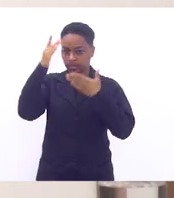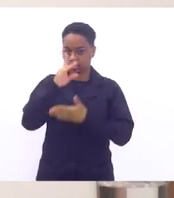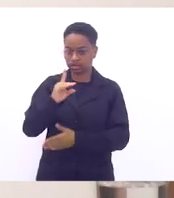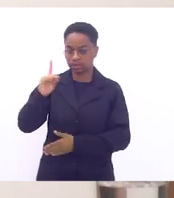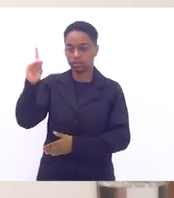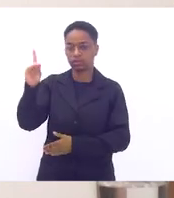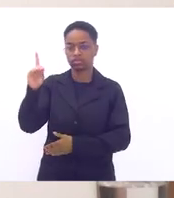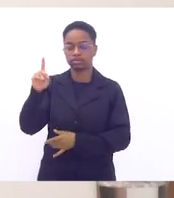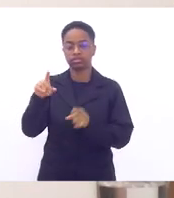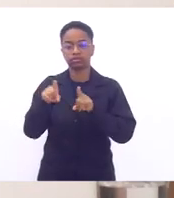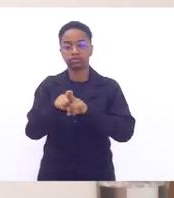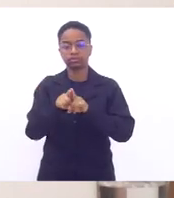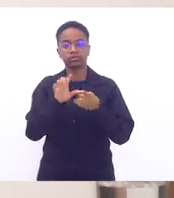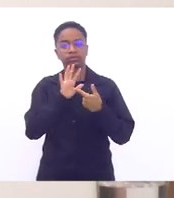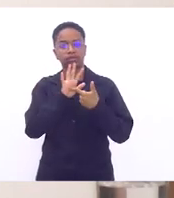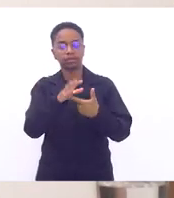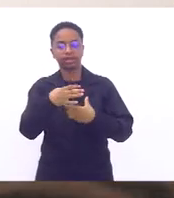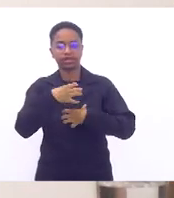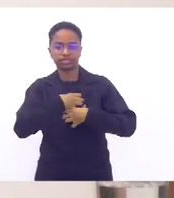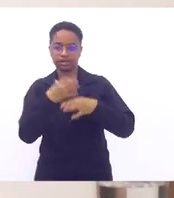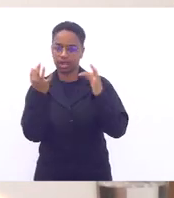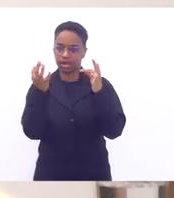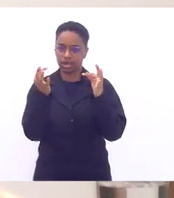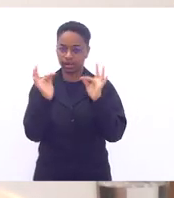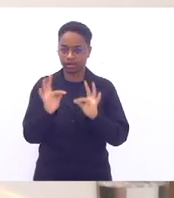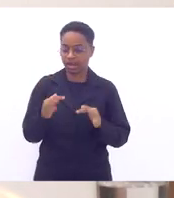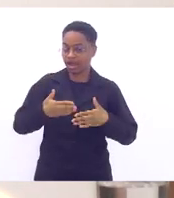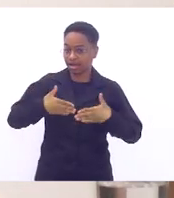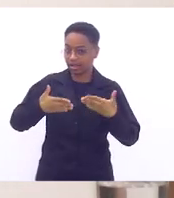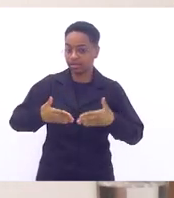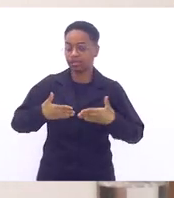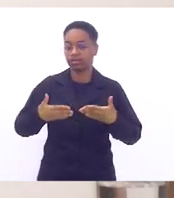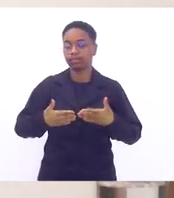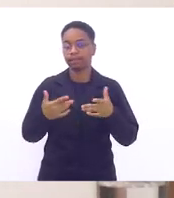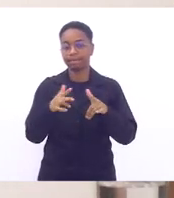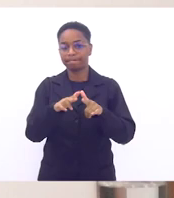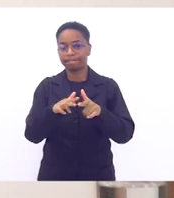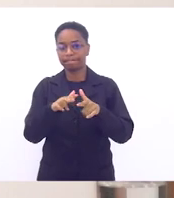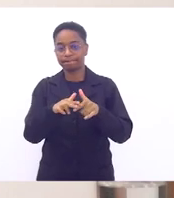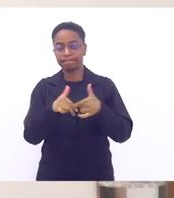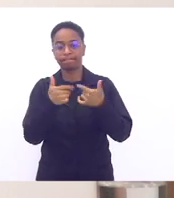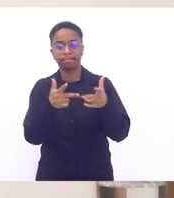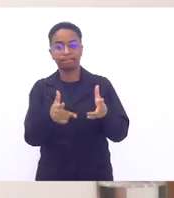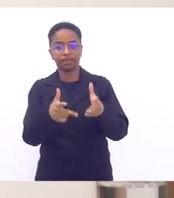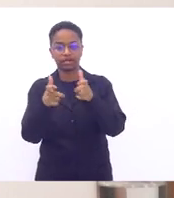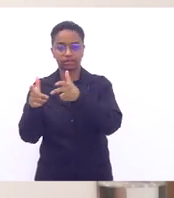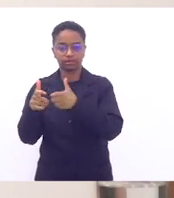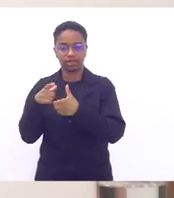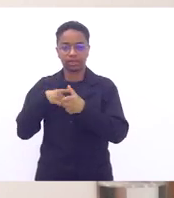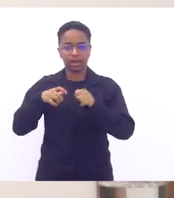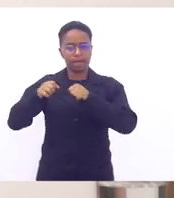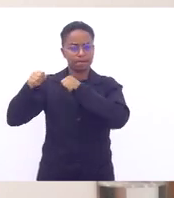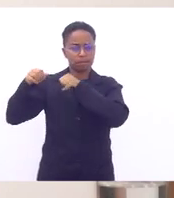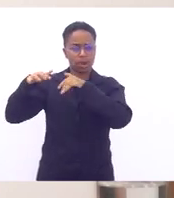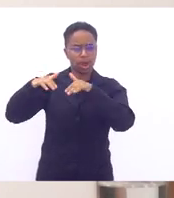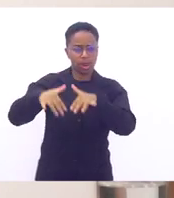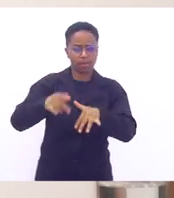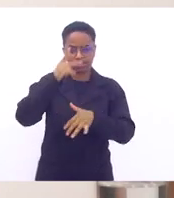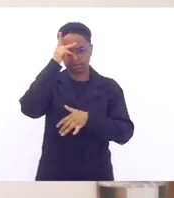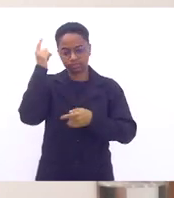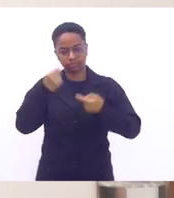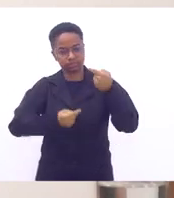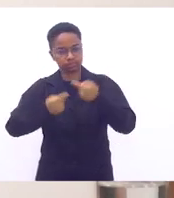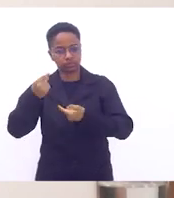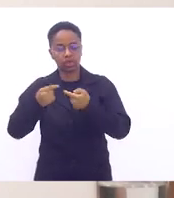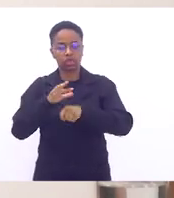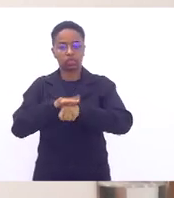E demonstrar alegria é de ver essa plateia cheia de gente para discutir é doenças